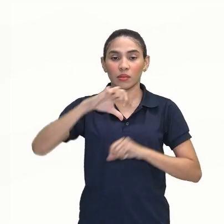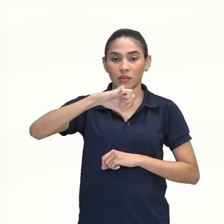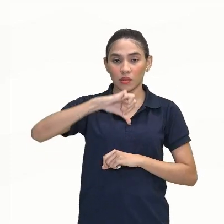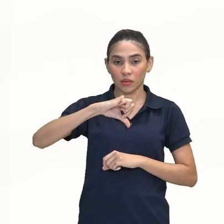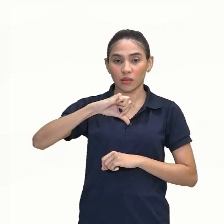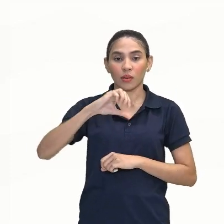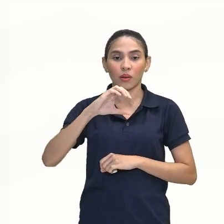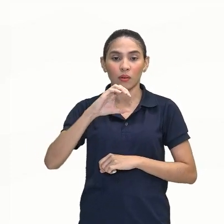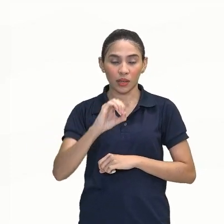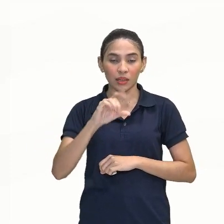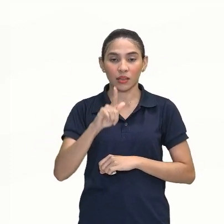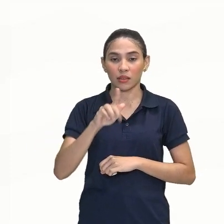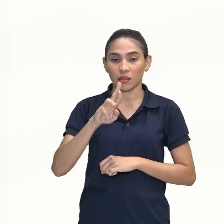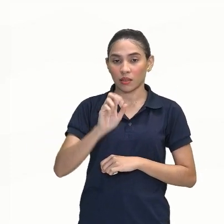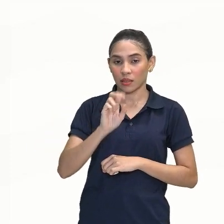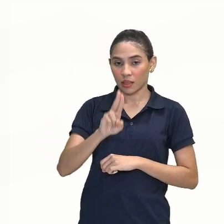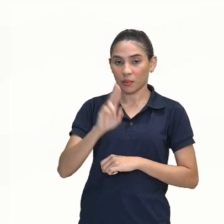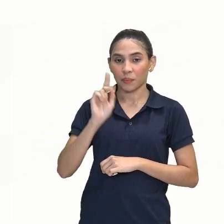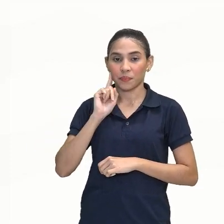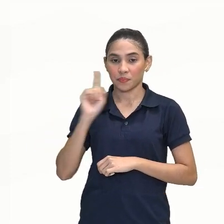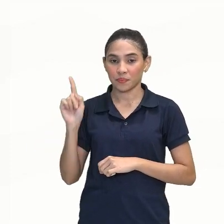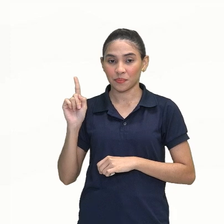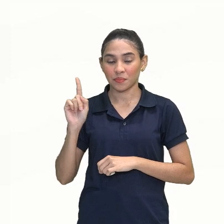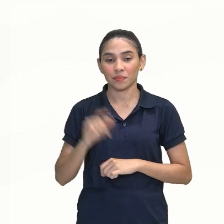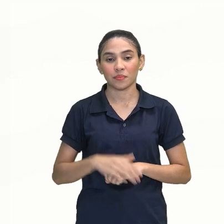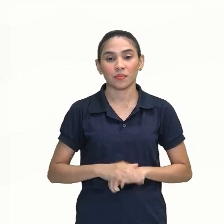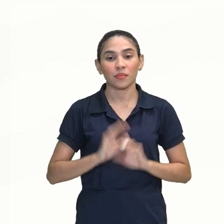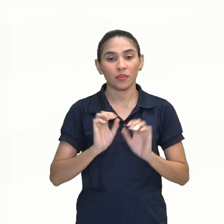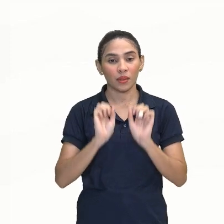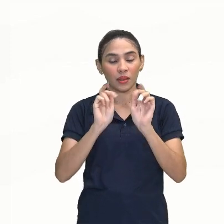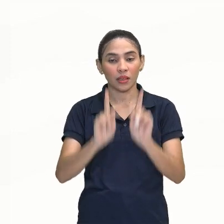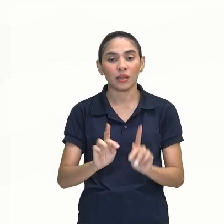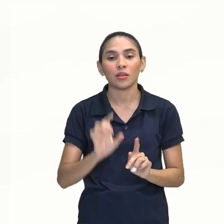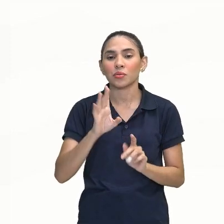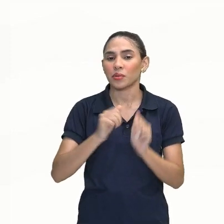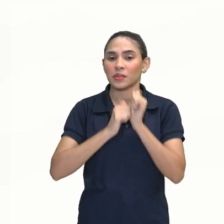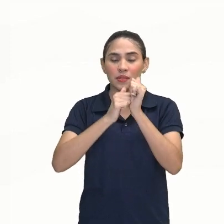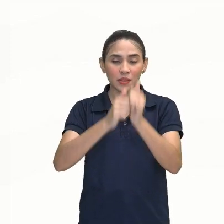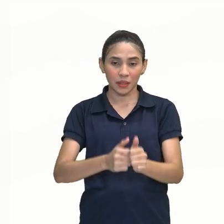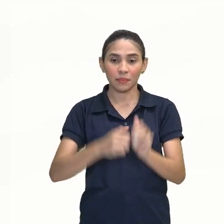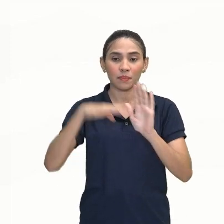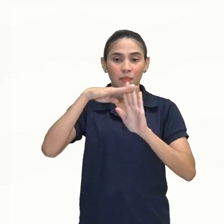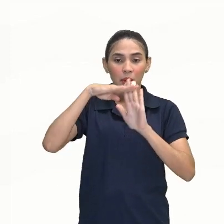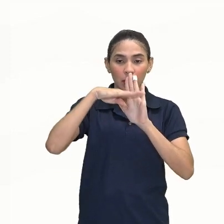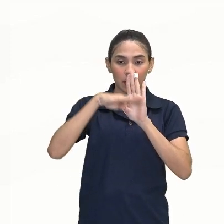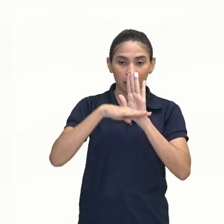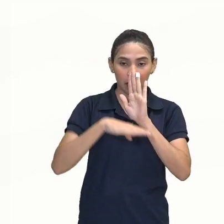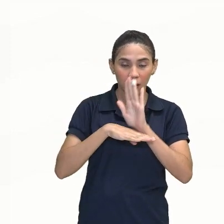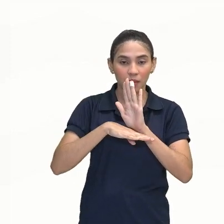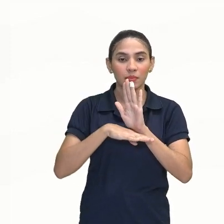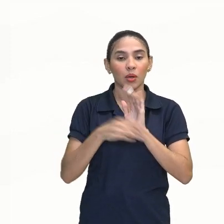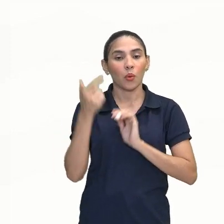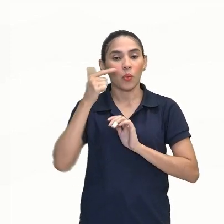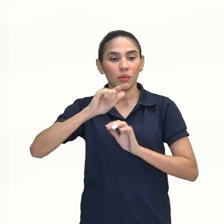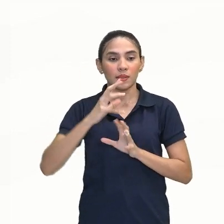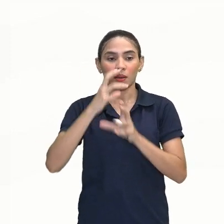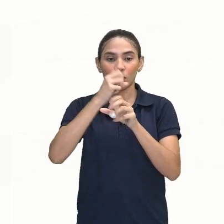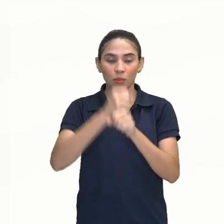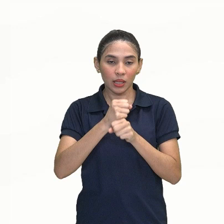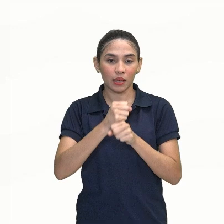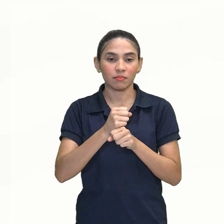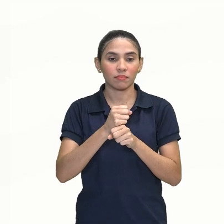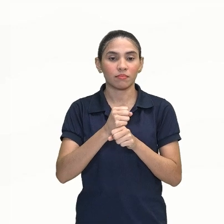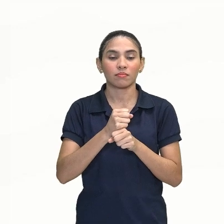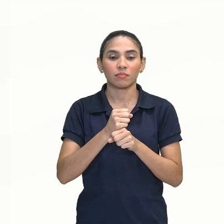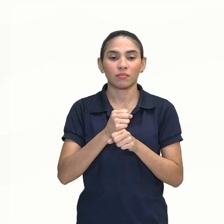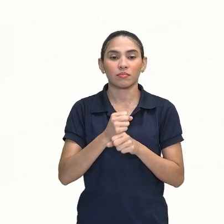90 graus. Tá? Então, basta seguir o mesmo procedimento para calcular aí de